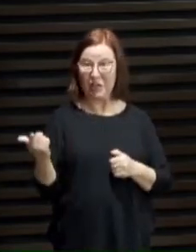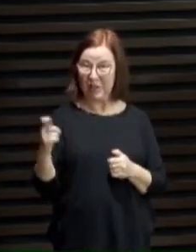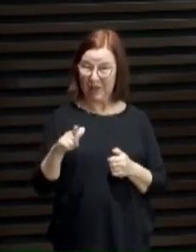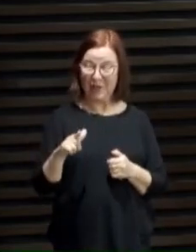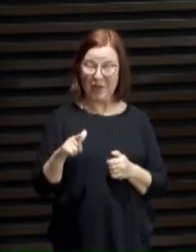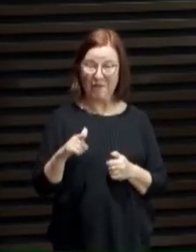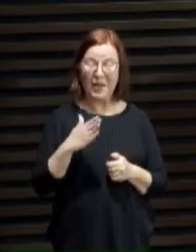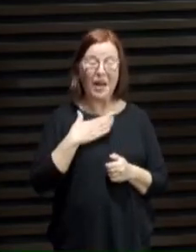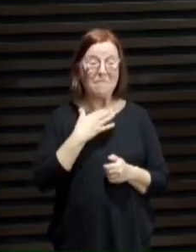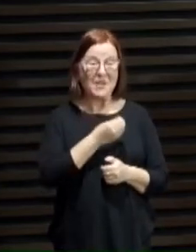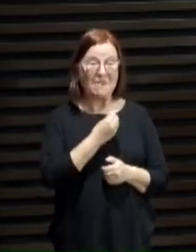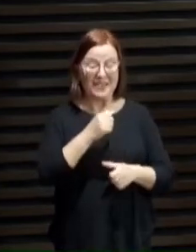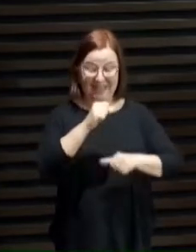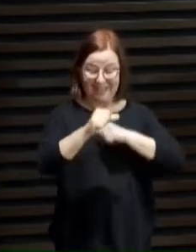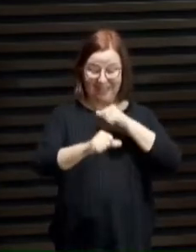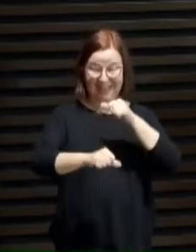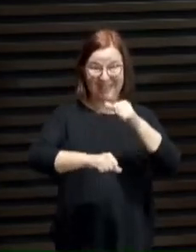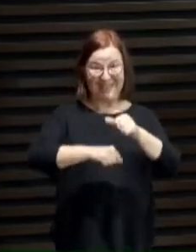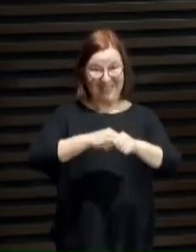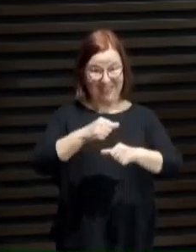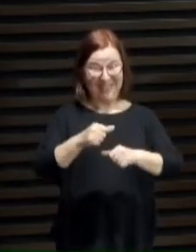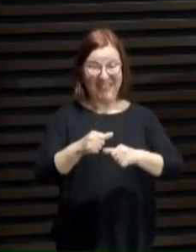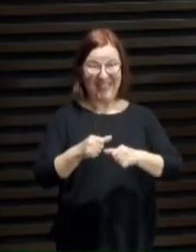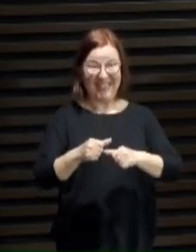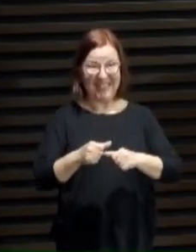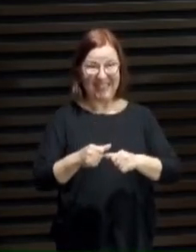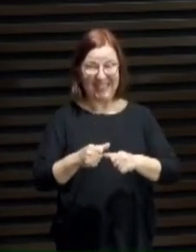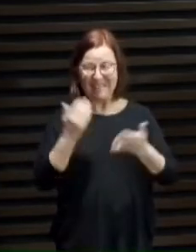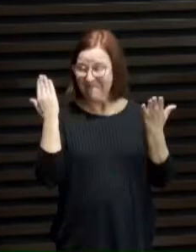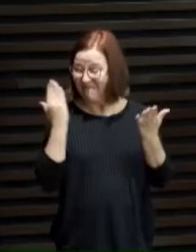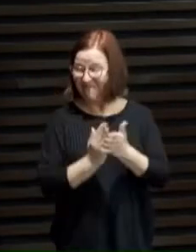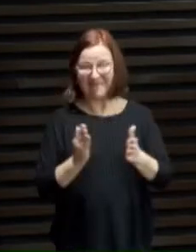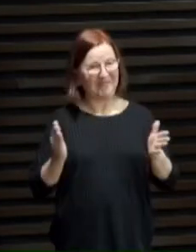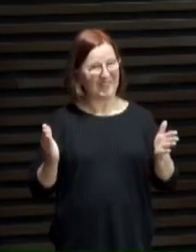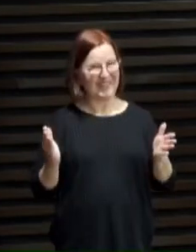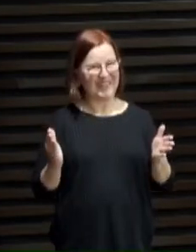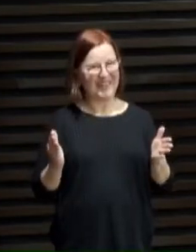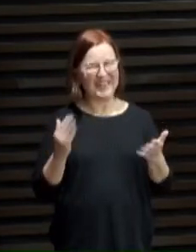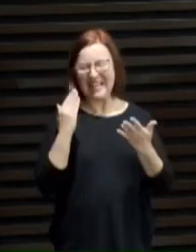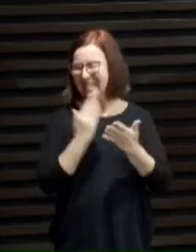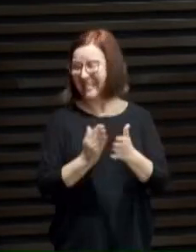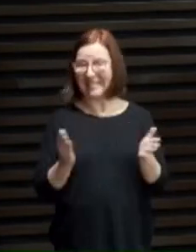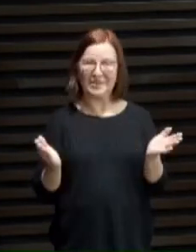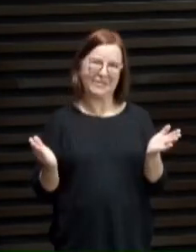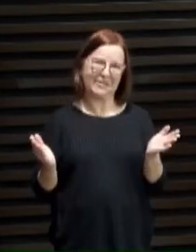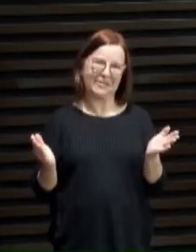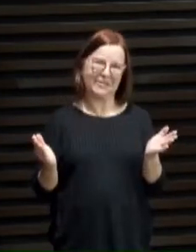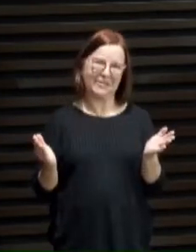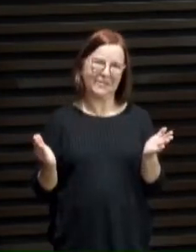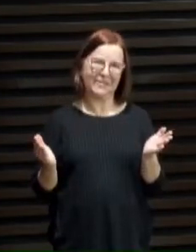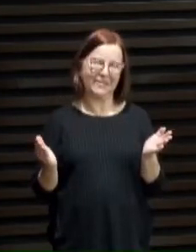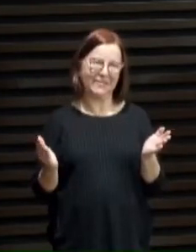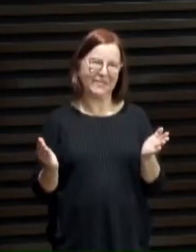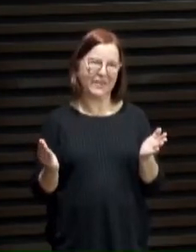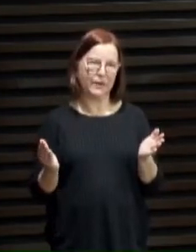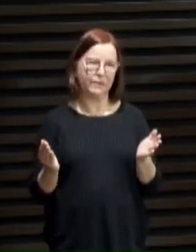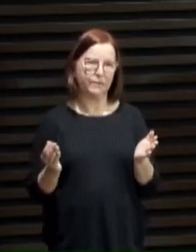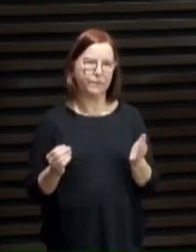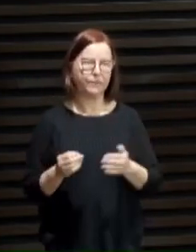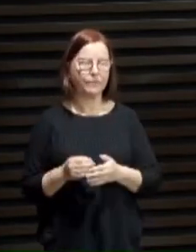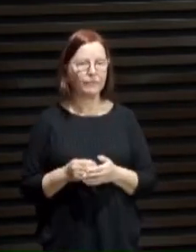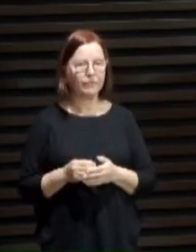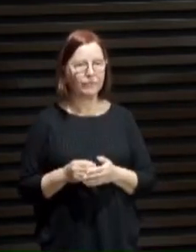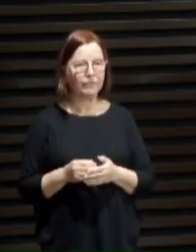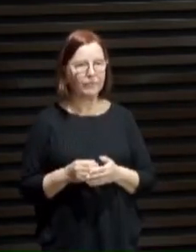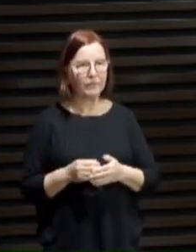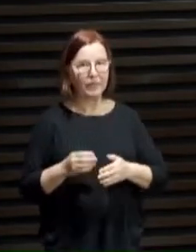encontrou um significado, chega, acabou. Então quando ela vai